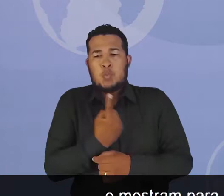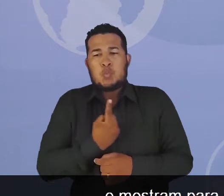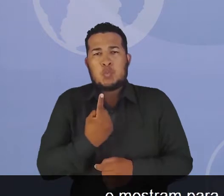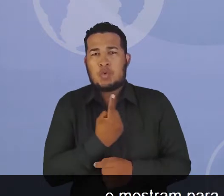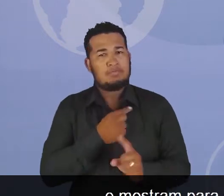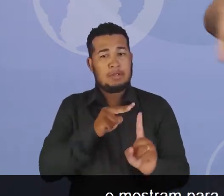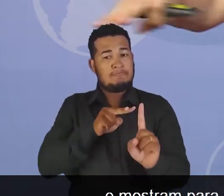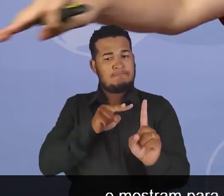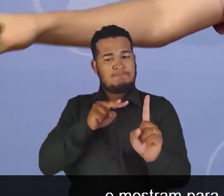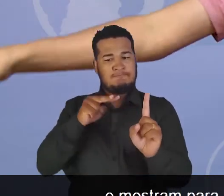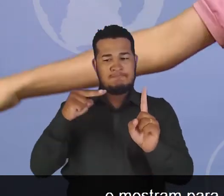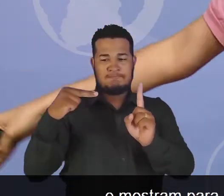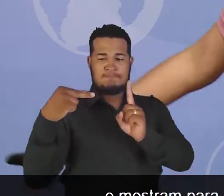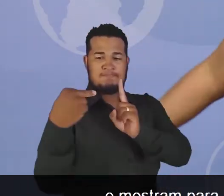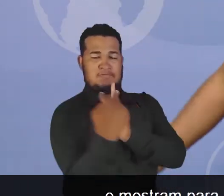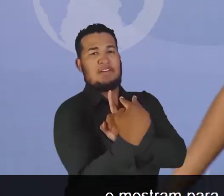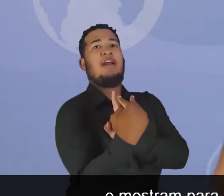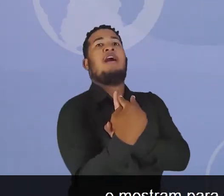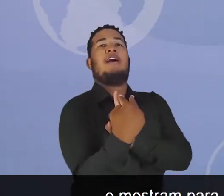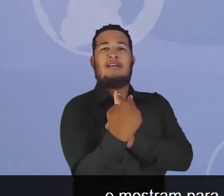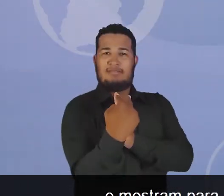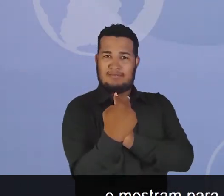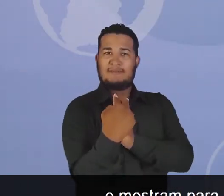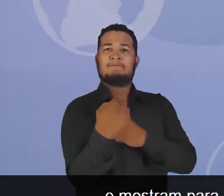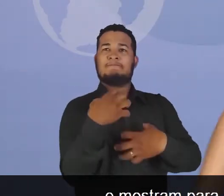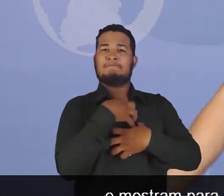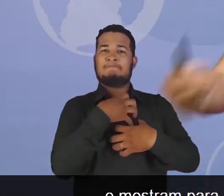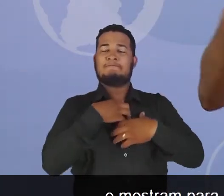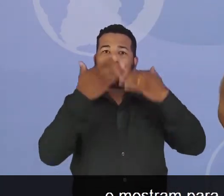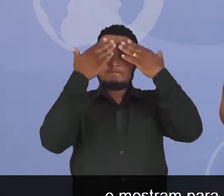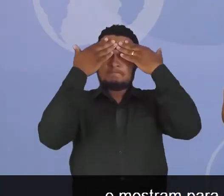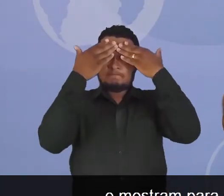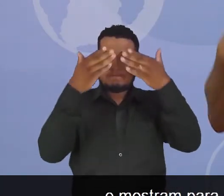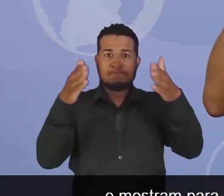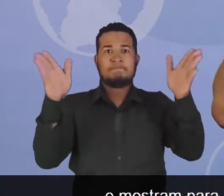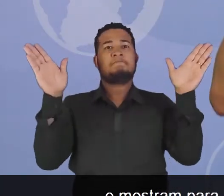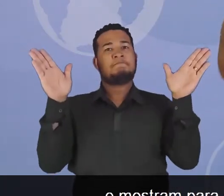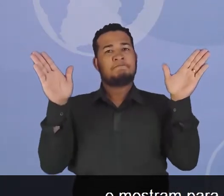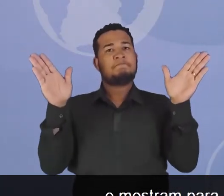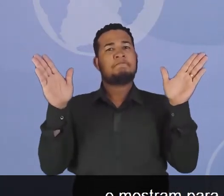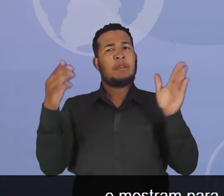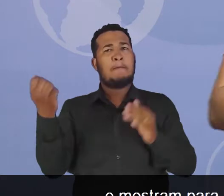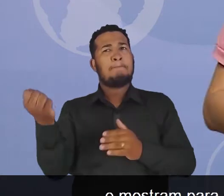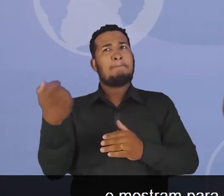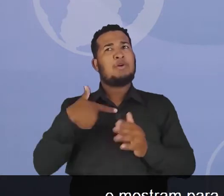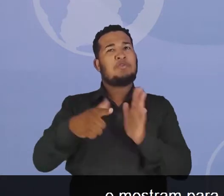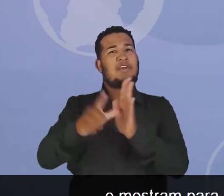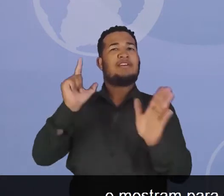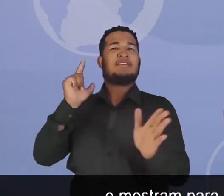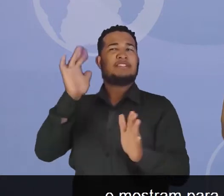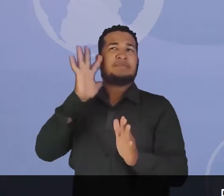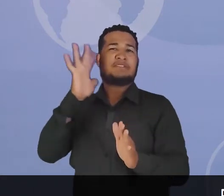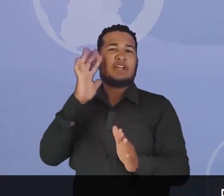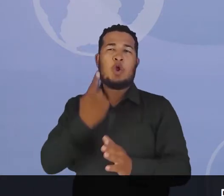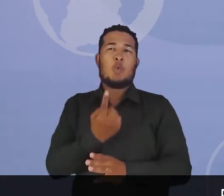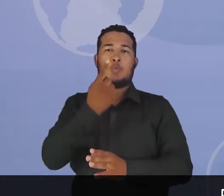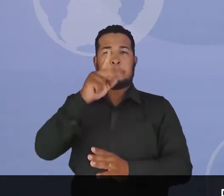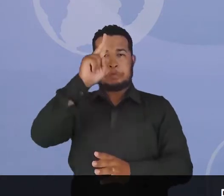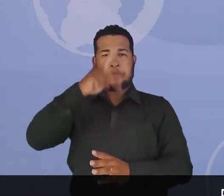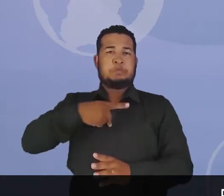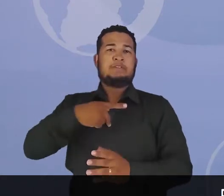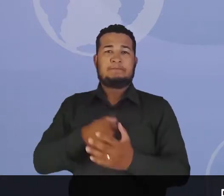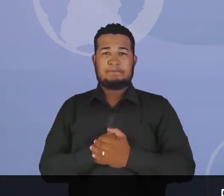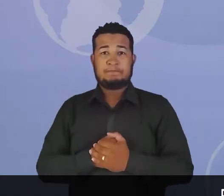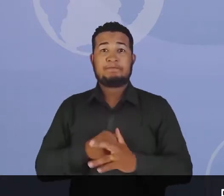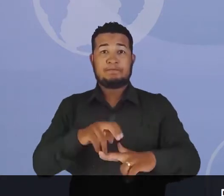e mostram para a gente um mundo muito maior que aquele que a gente achava que era. Por isso,